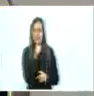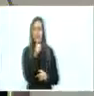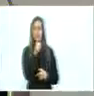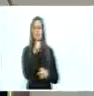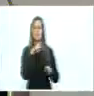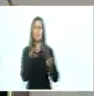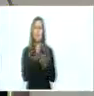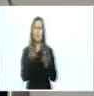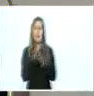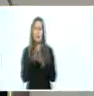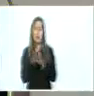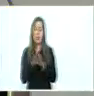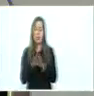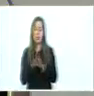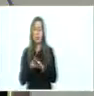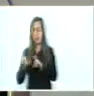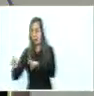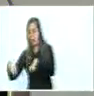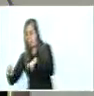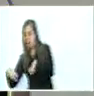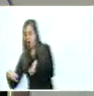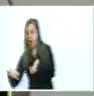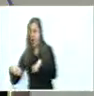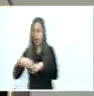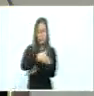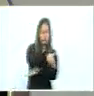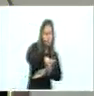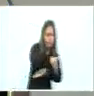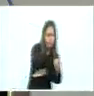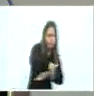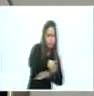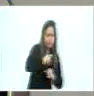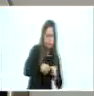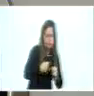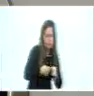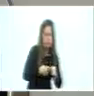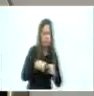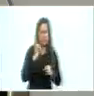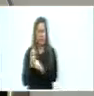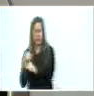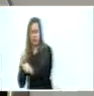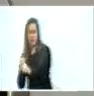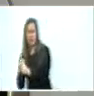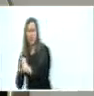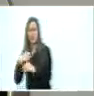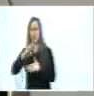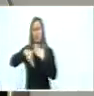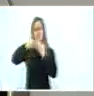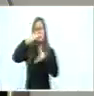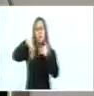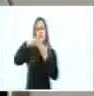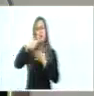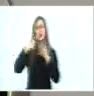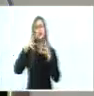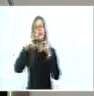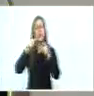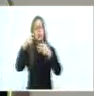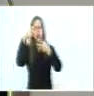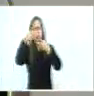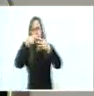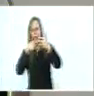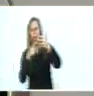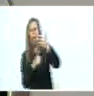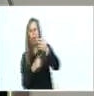zoneamento urbano, o que é rural, o que é urbano, potencial construtivo, vetor de crescimento, tudo isso é pauta